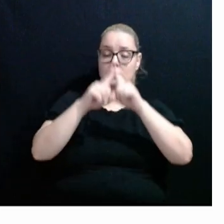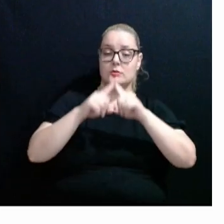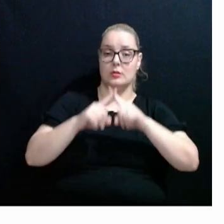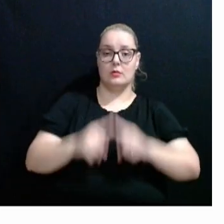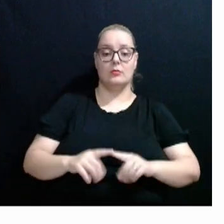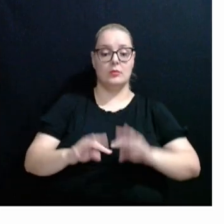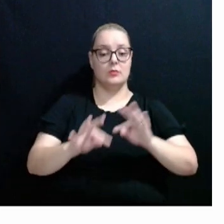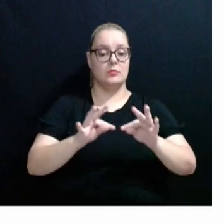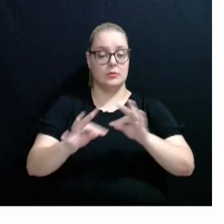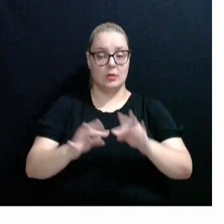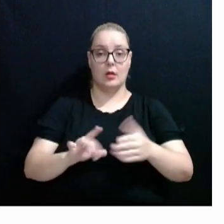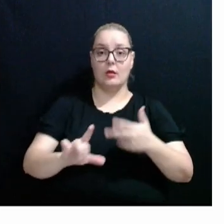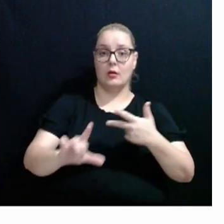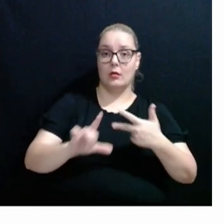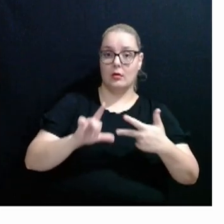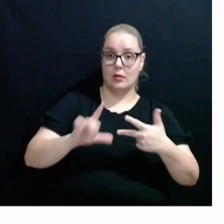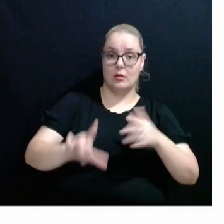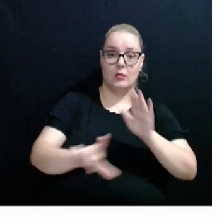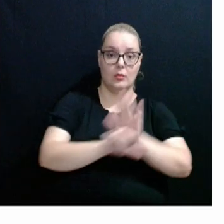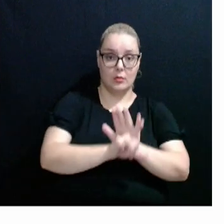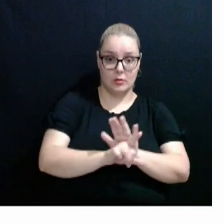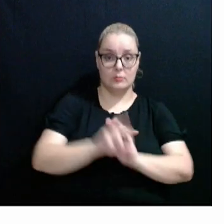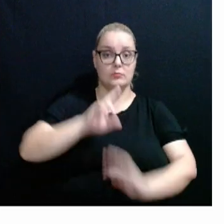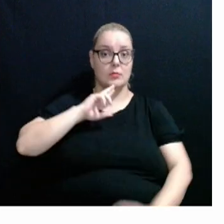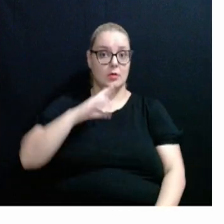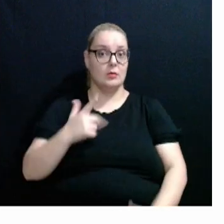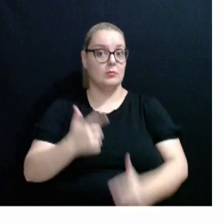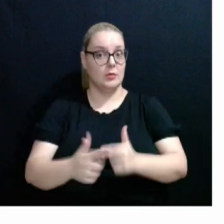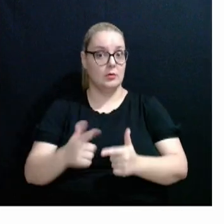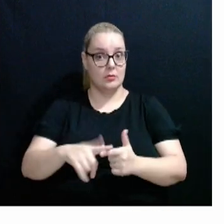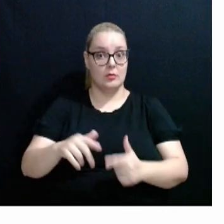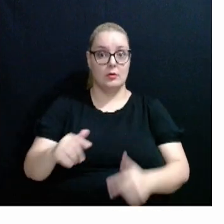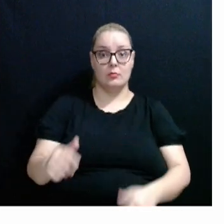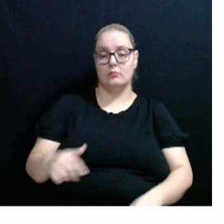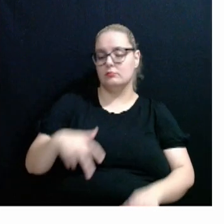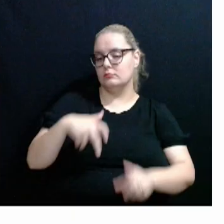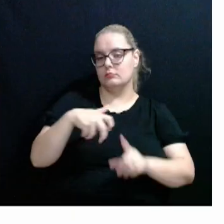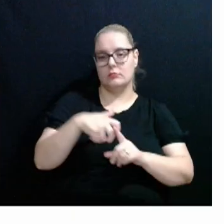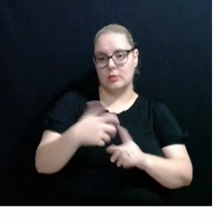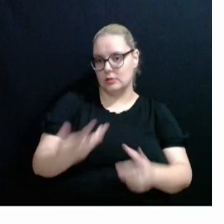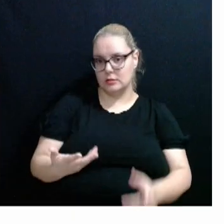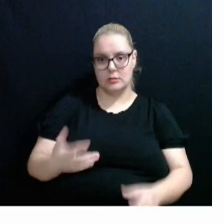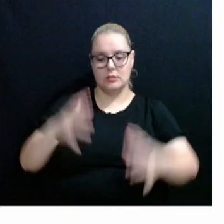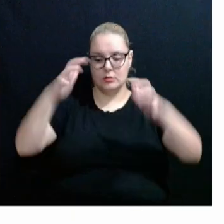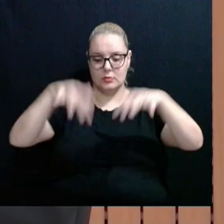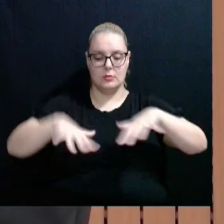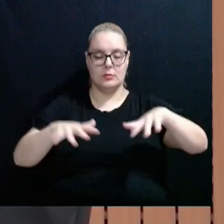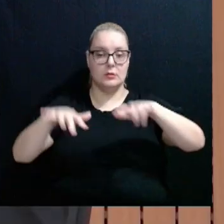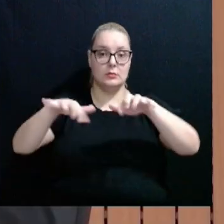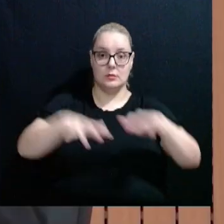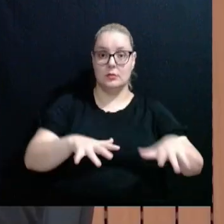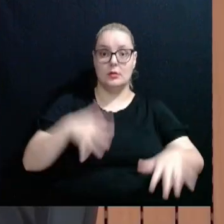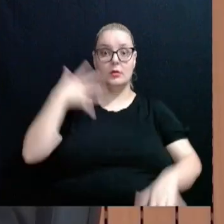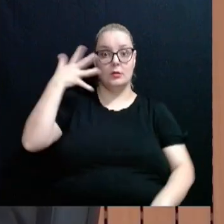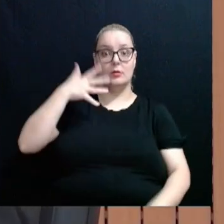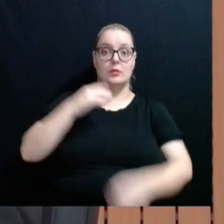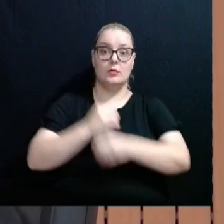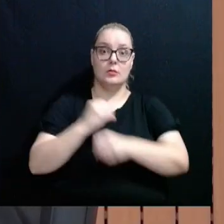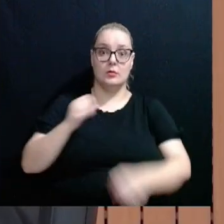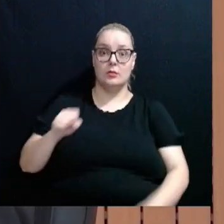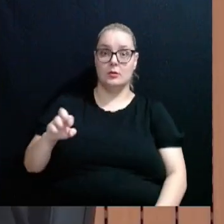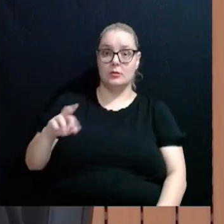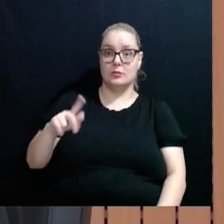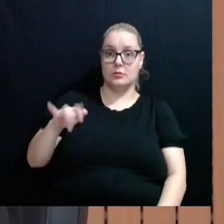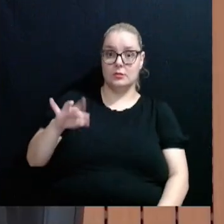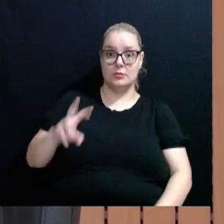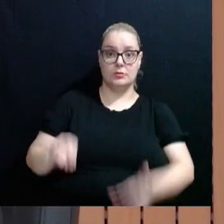e soluções para evitar problemas como enchentes e alagamentos. O palestrante é o engenheiro Sérgio Palazzo,